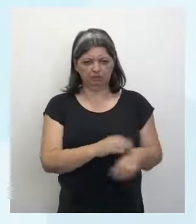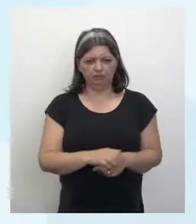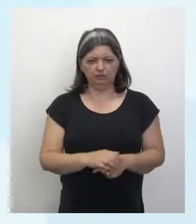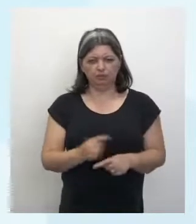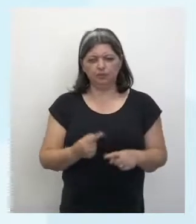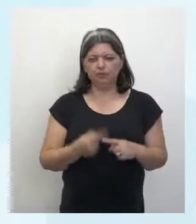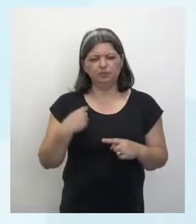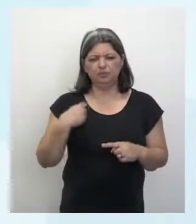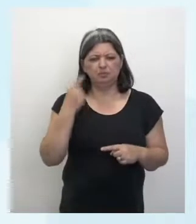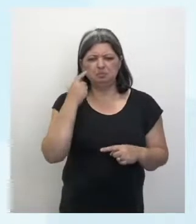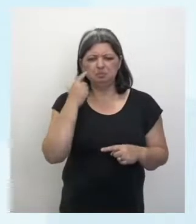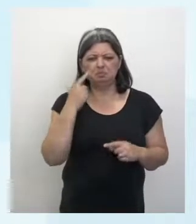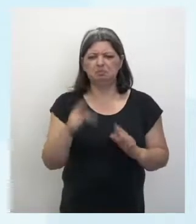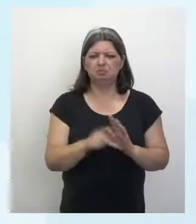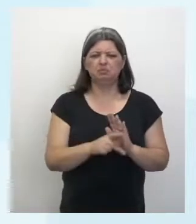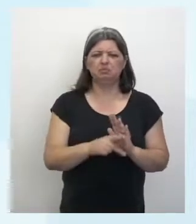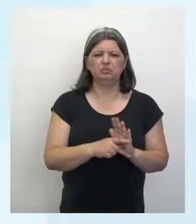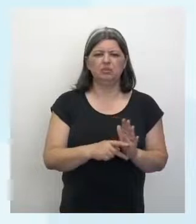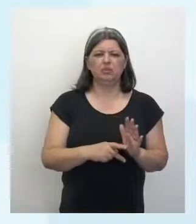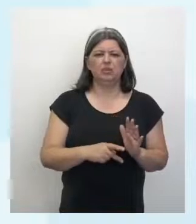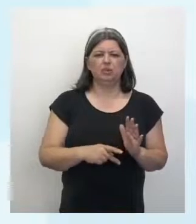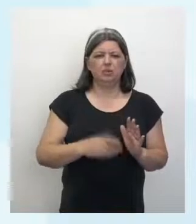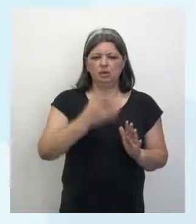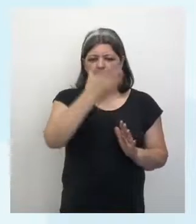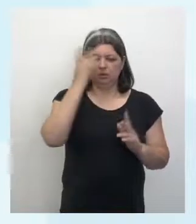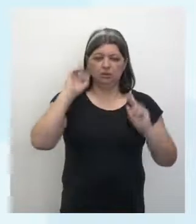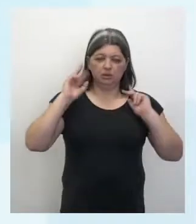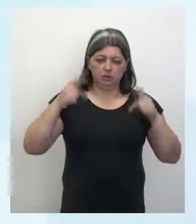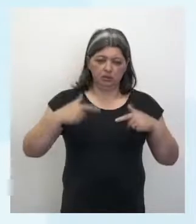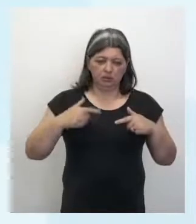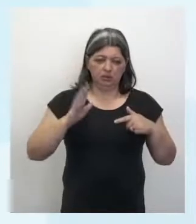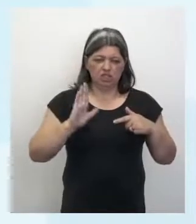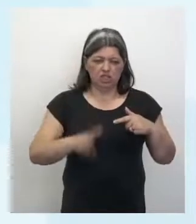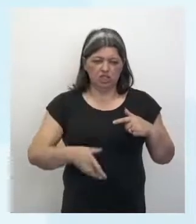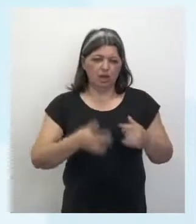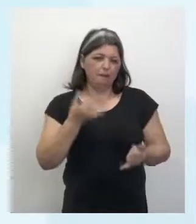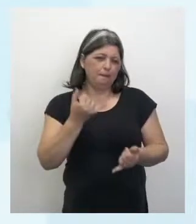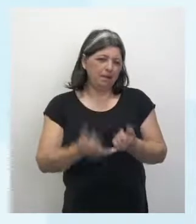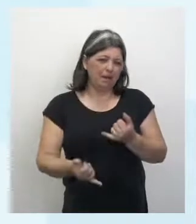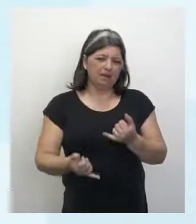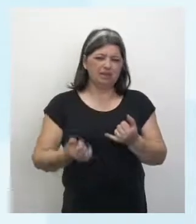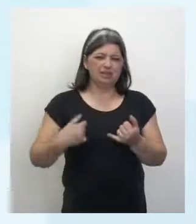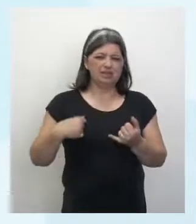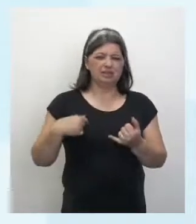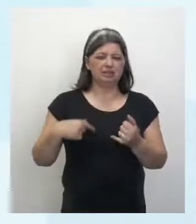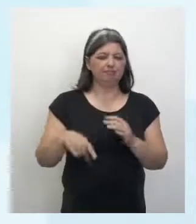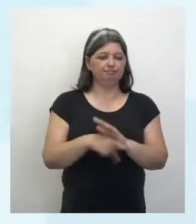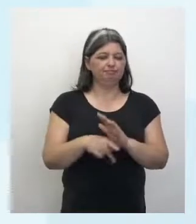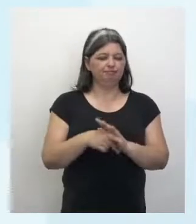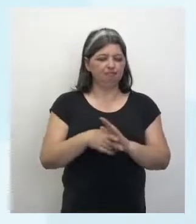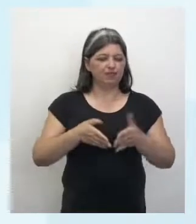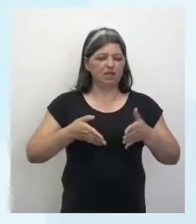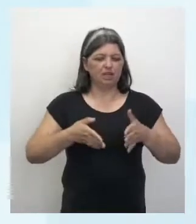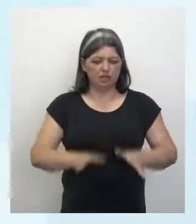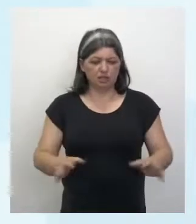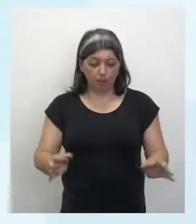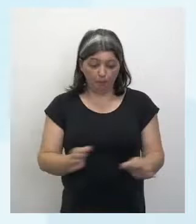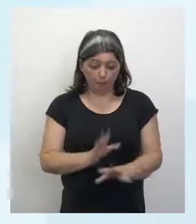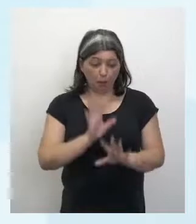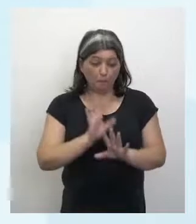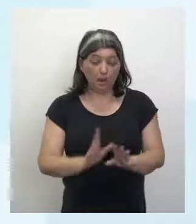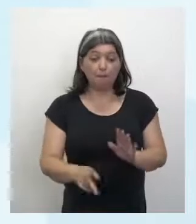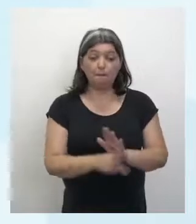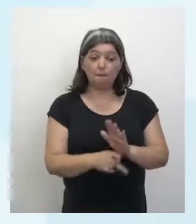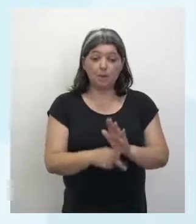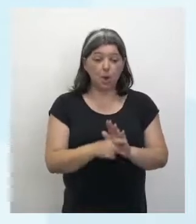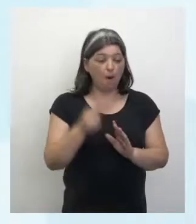gente fala, pegar Rousseau aí, né? O homem no estado de natureza. A gente fala que o homem nasce puro, né? A sociedade que o corrompe. O corrompe, né, Tiago, no